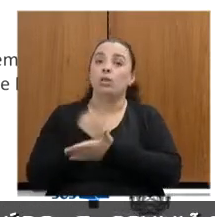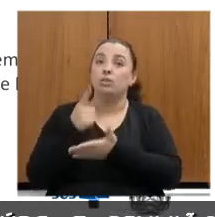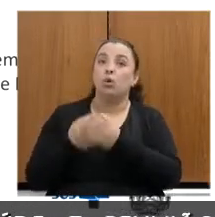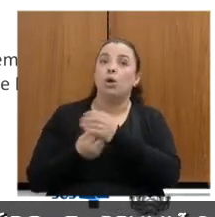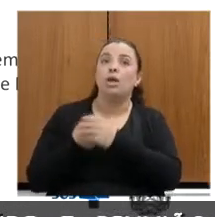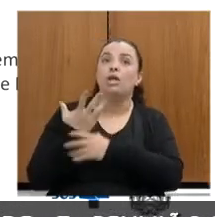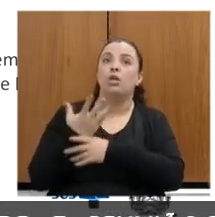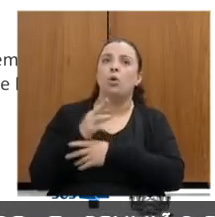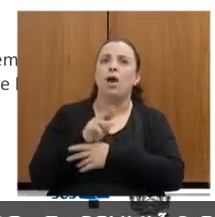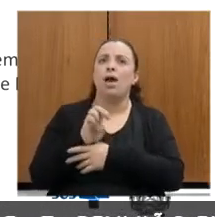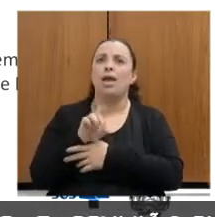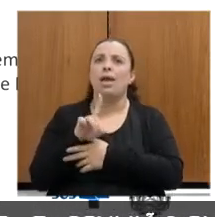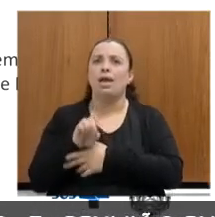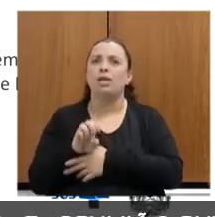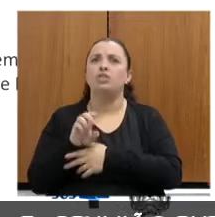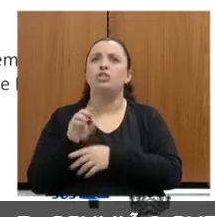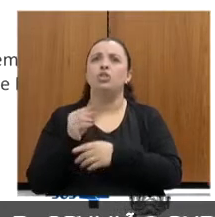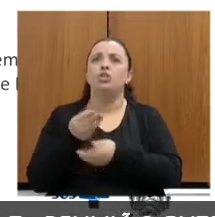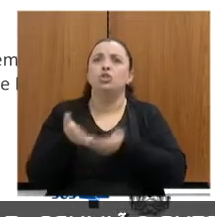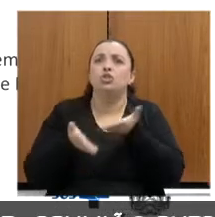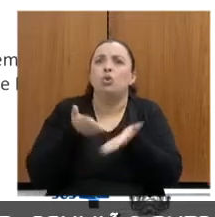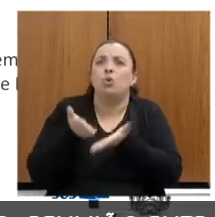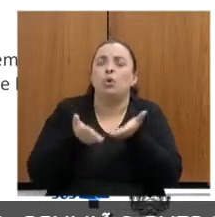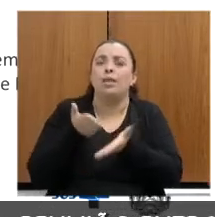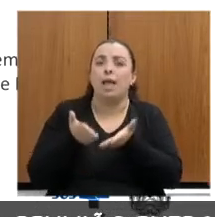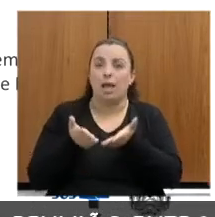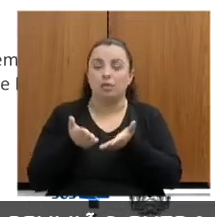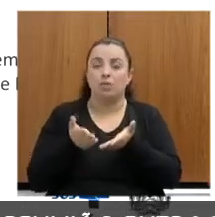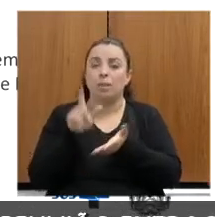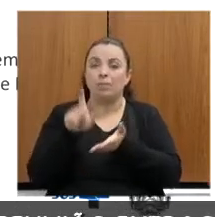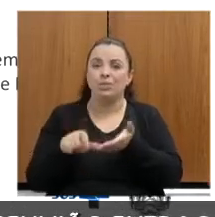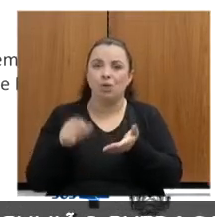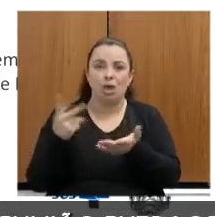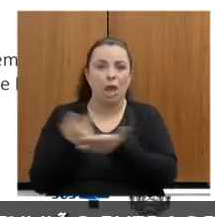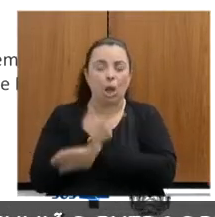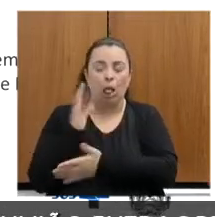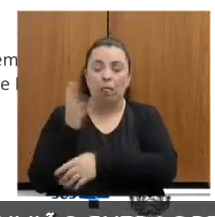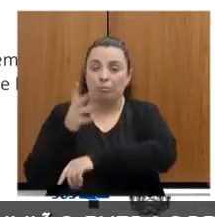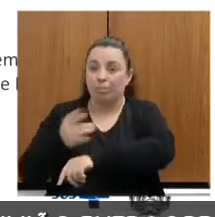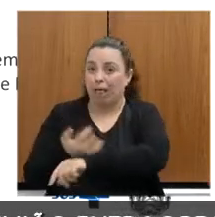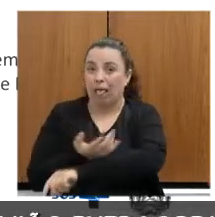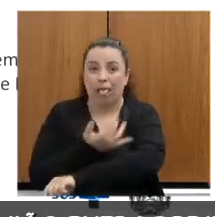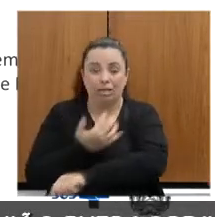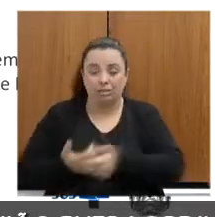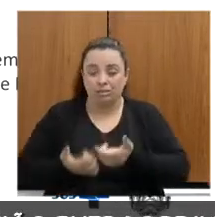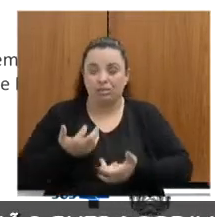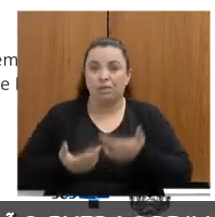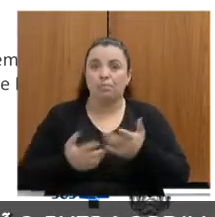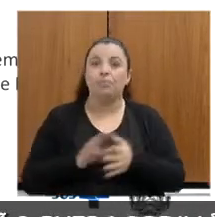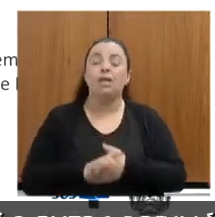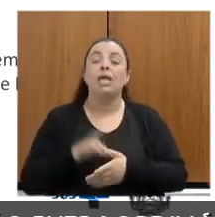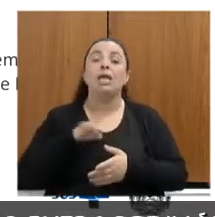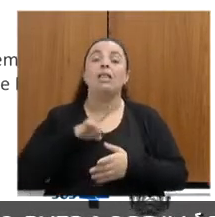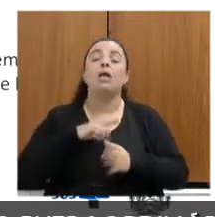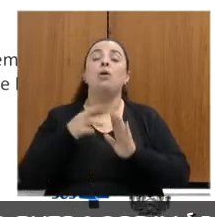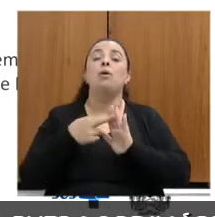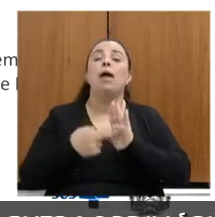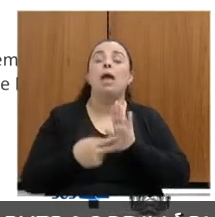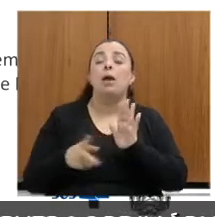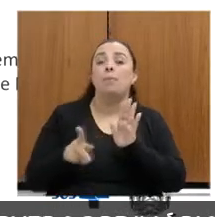deputado crescimento vai saber o que que é a regra dos nove Nós criamos dentro dos fatos o deputado uma regulação própria